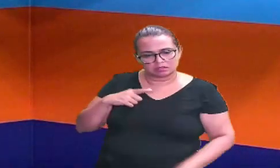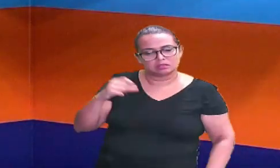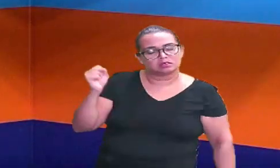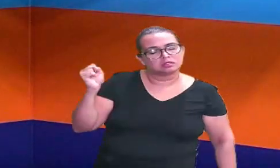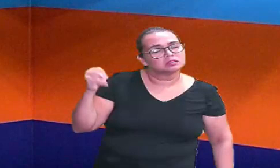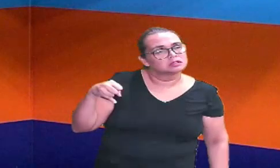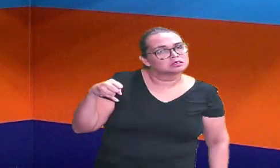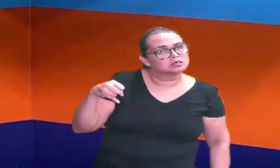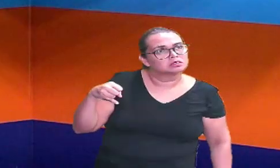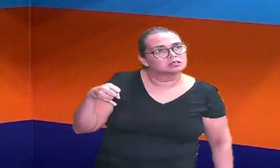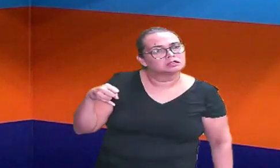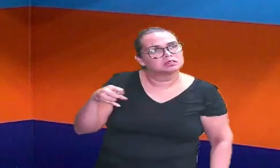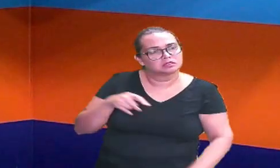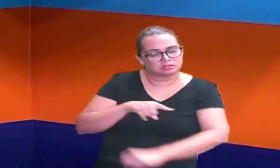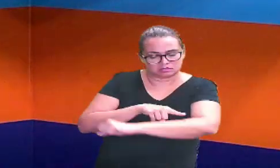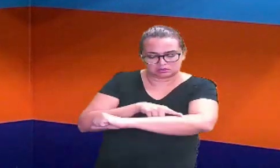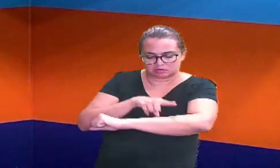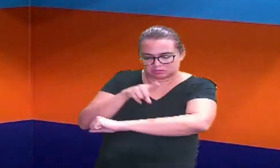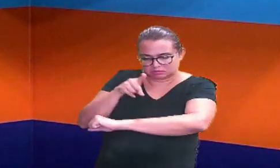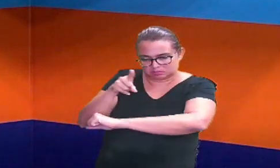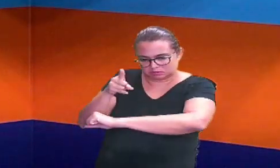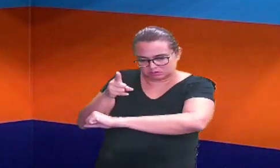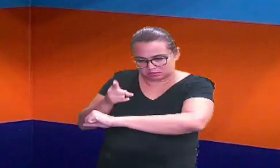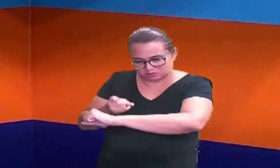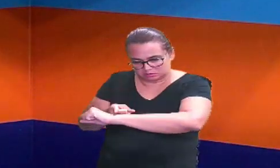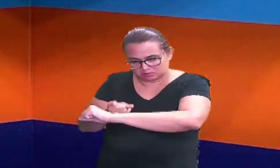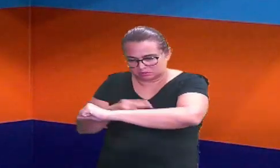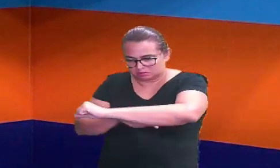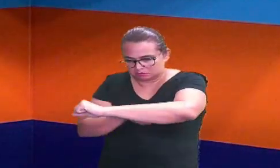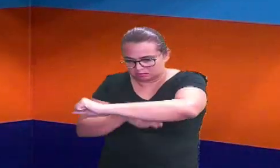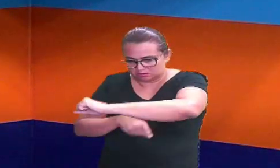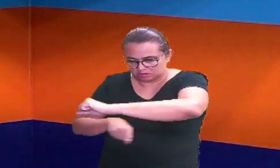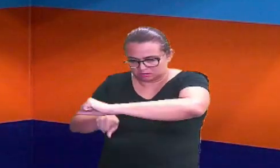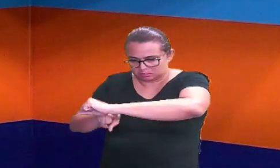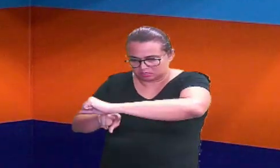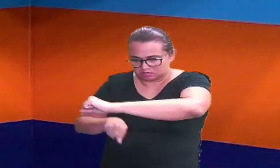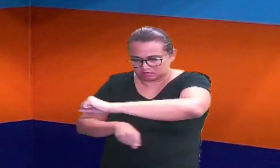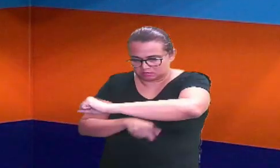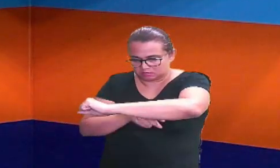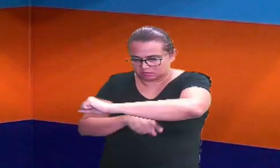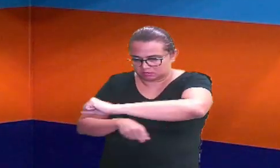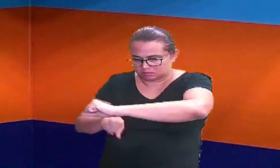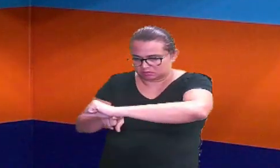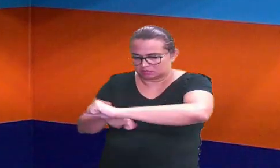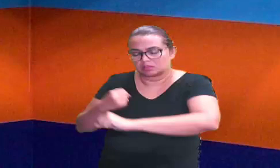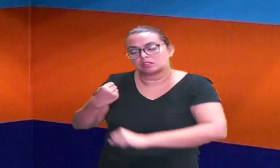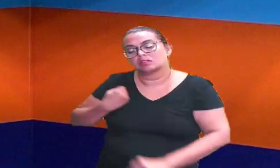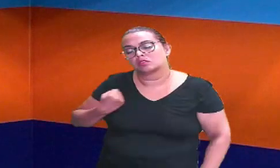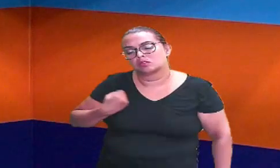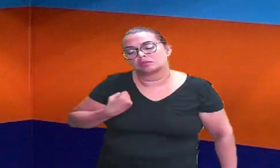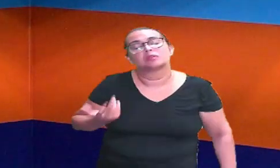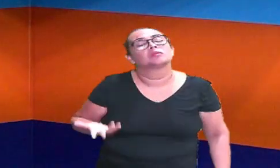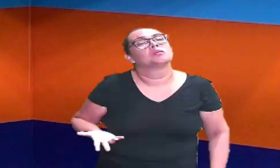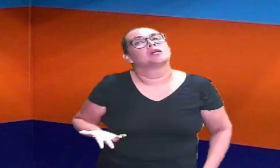Sim. Então, se ele forma meia volta vale quanto, gente?